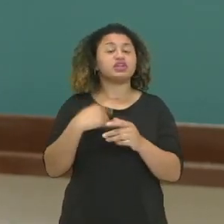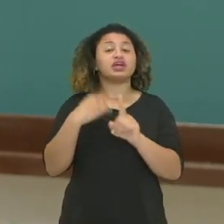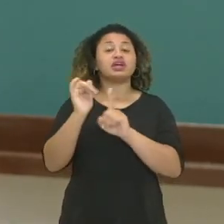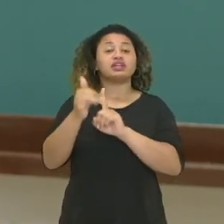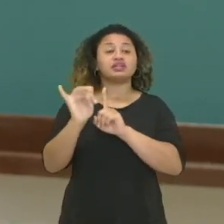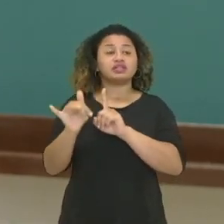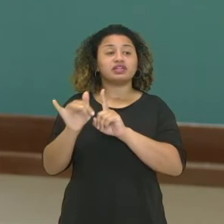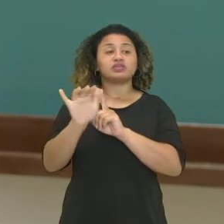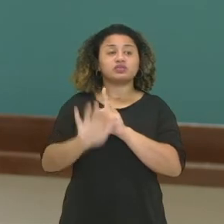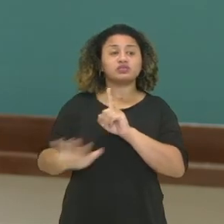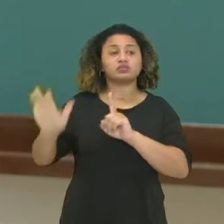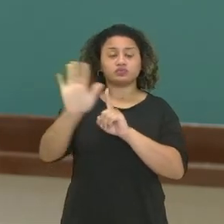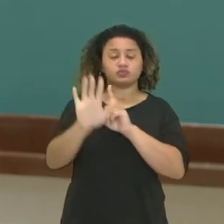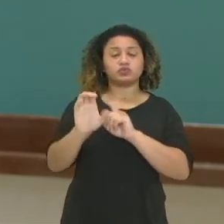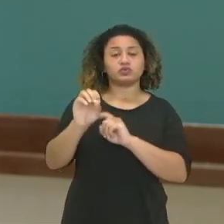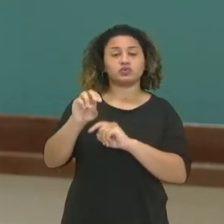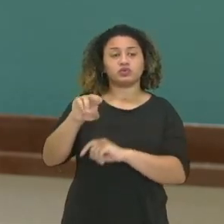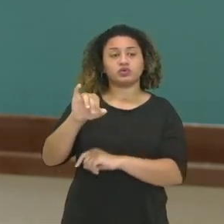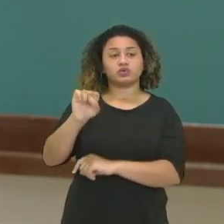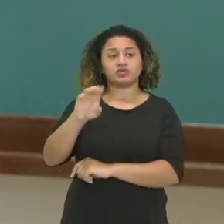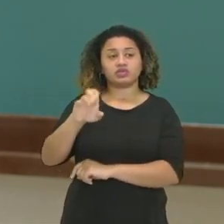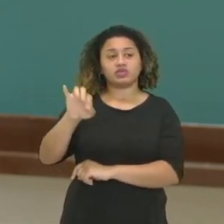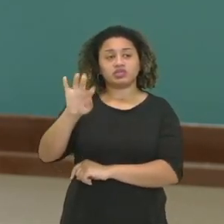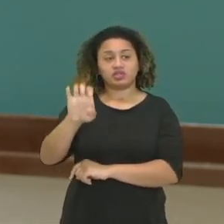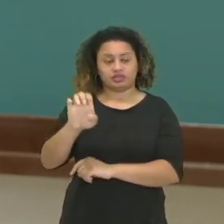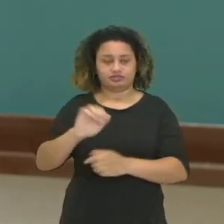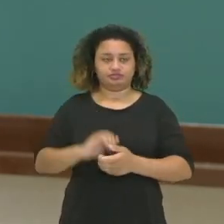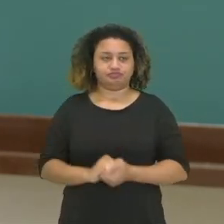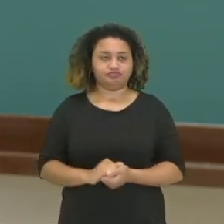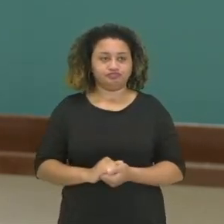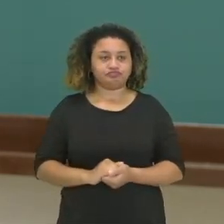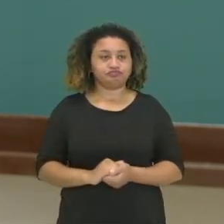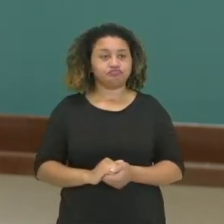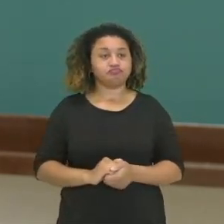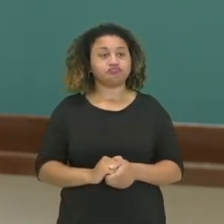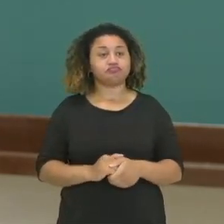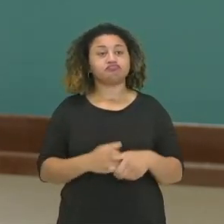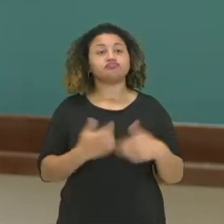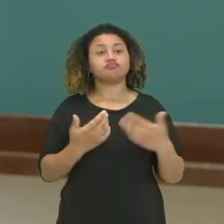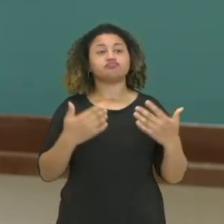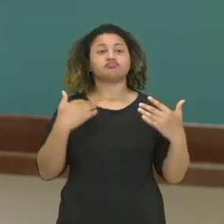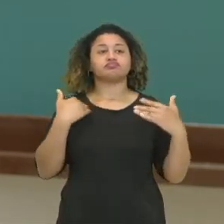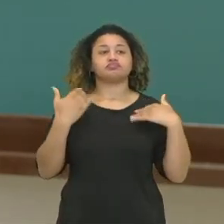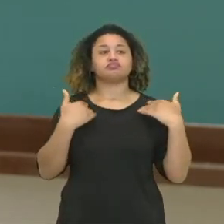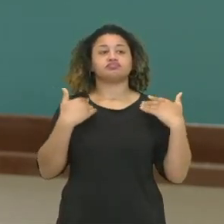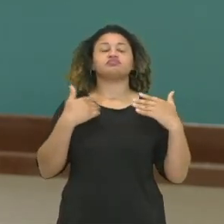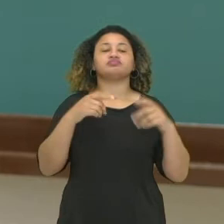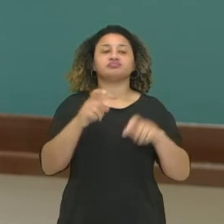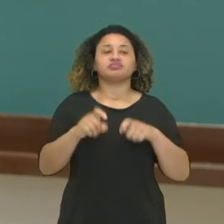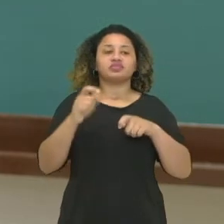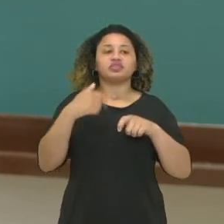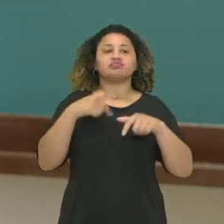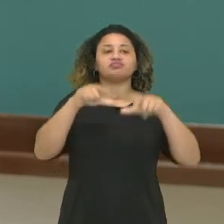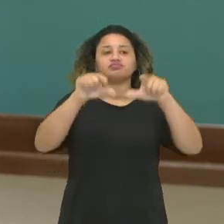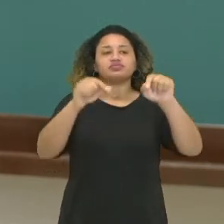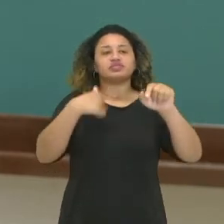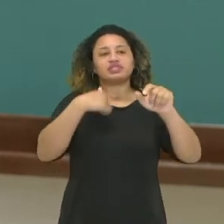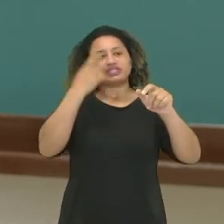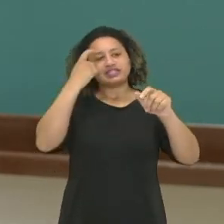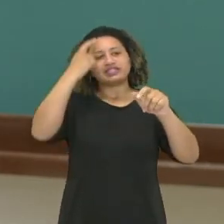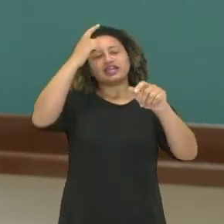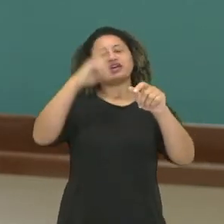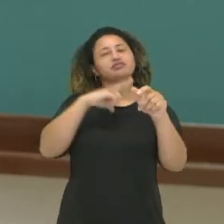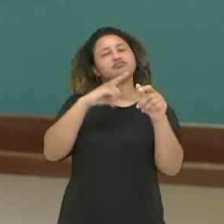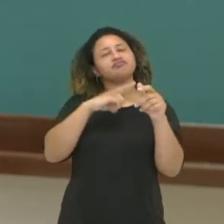narrador onisciente. Com efeito, um dia de manhã, estando a passear na chácara, pendurou-se uma ideia no